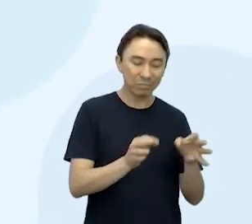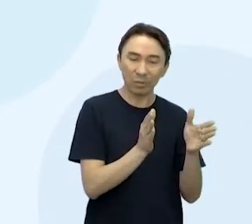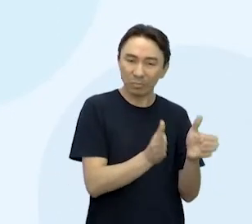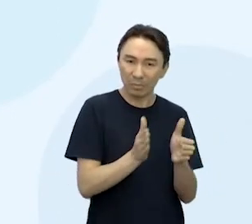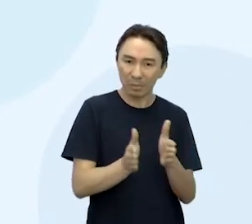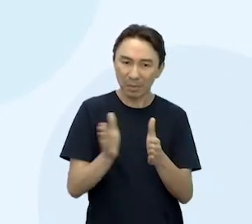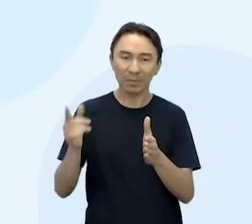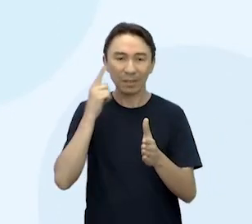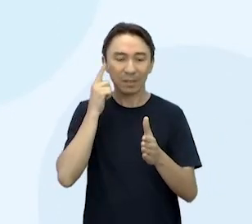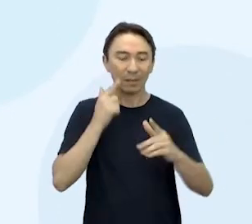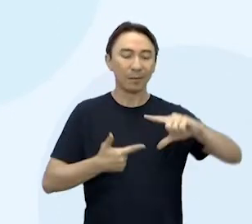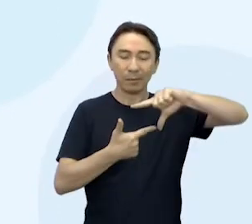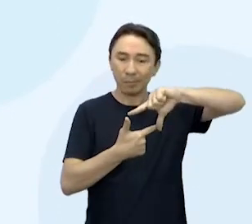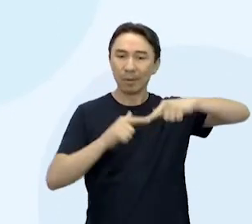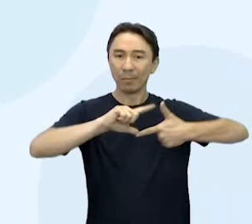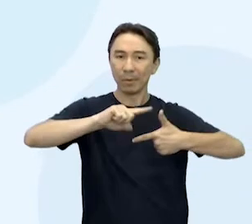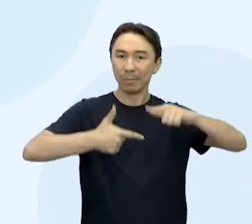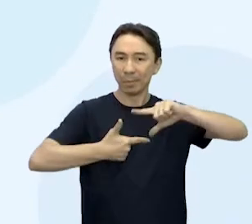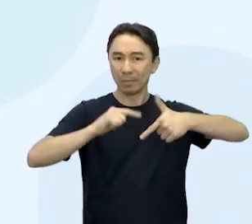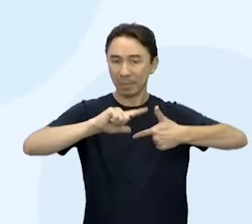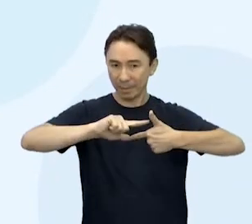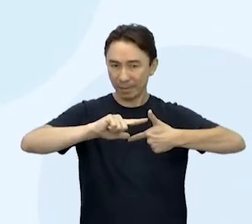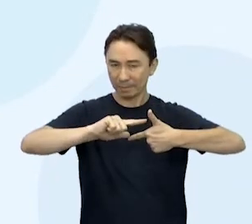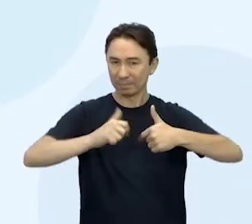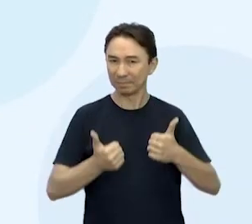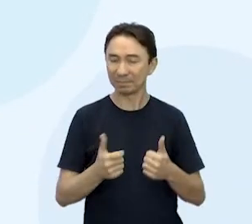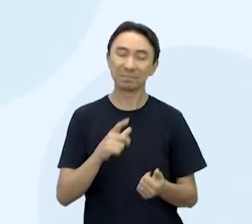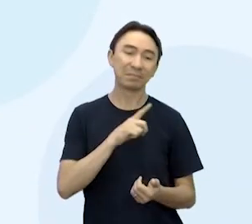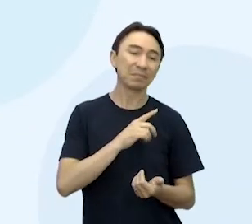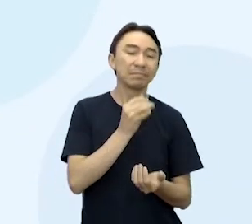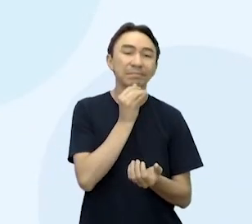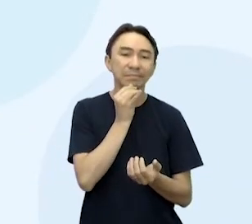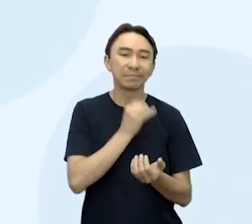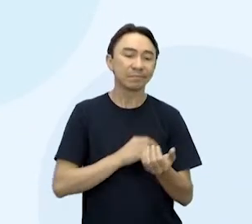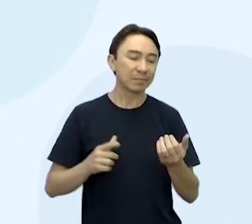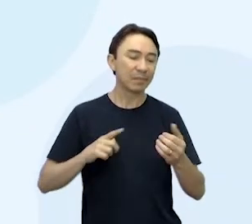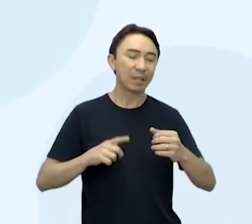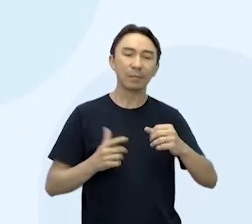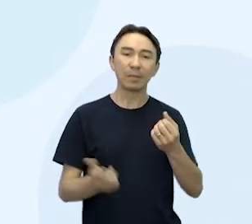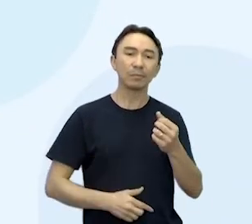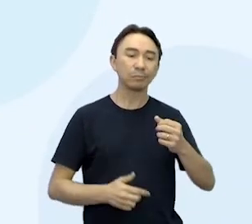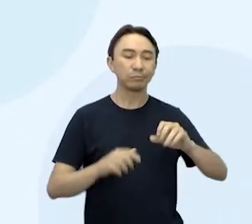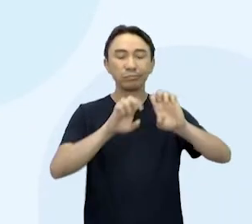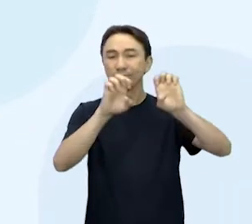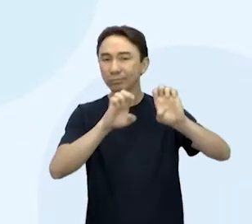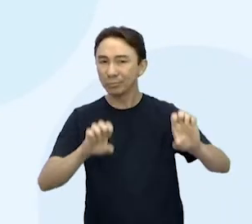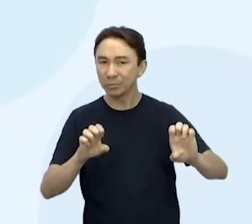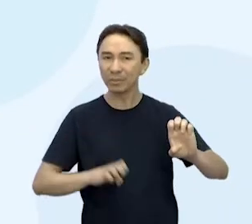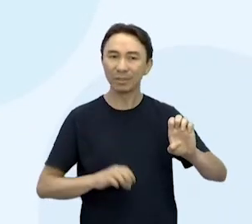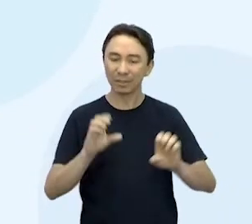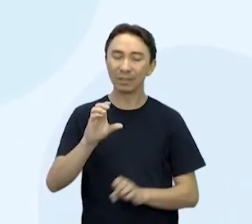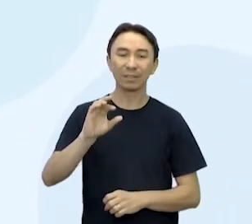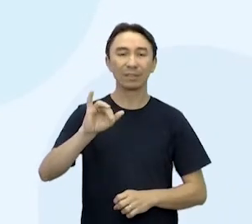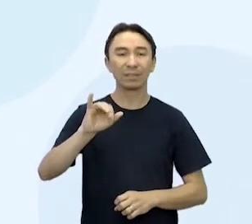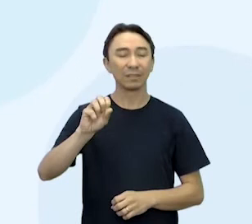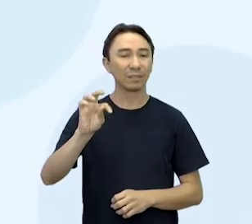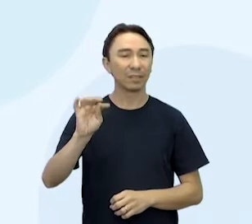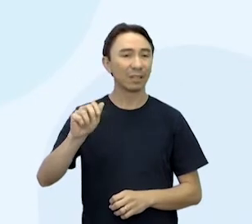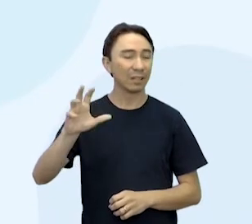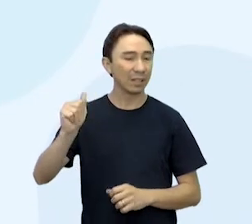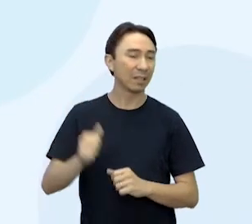aí, ó, quais sólidos geralmente apresentam uma estrutura cristalina, né? Os